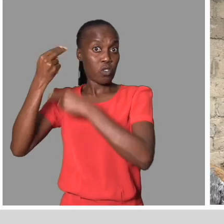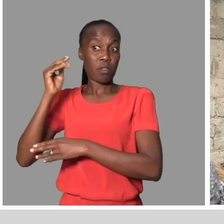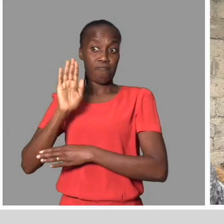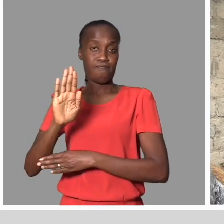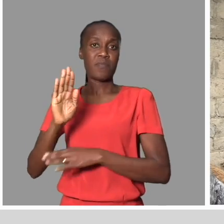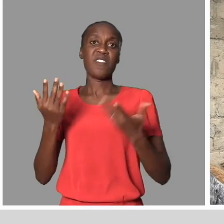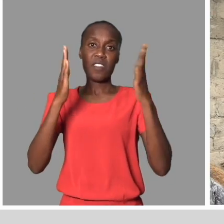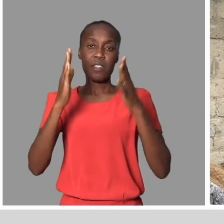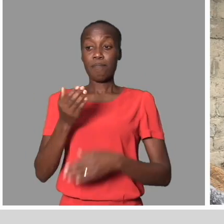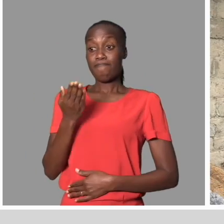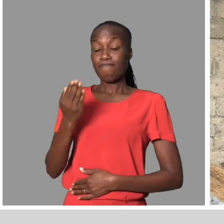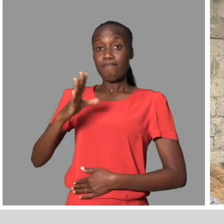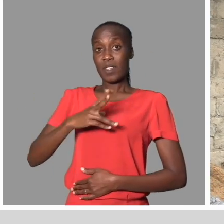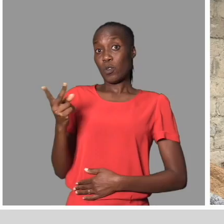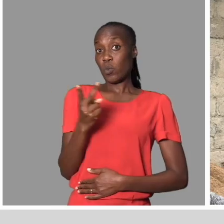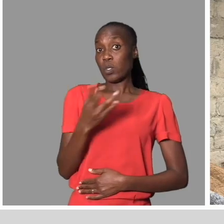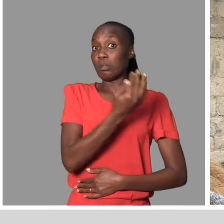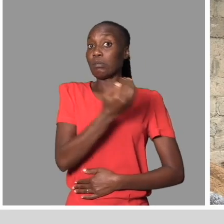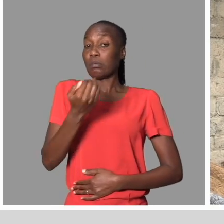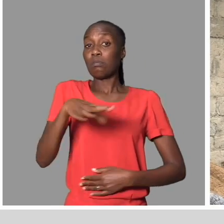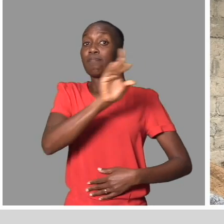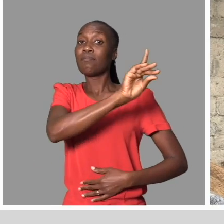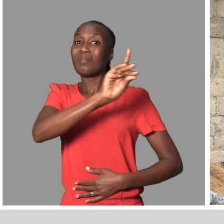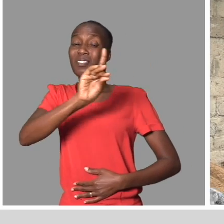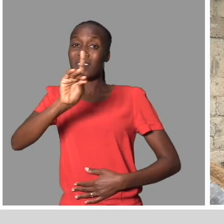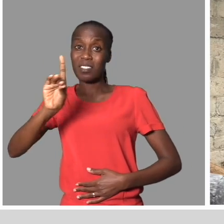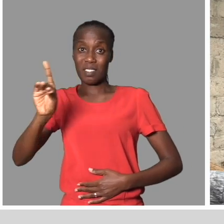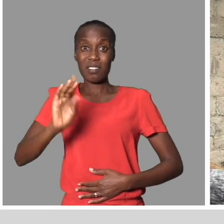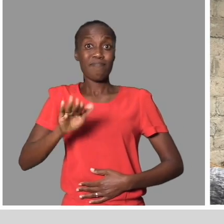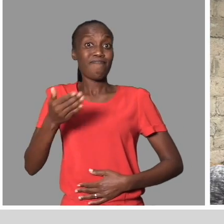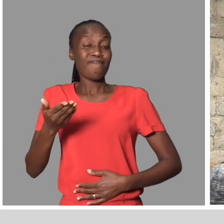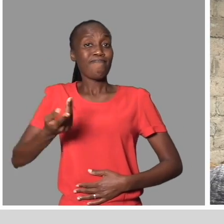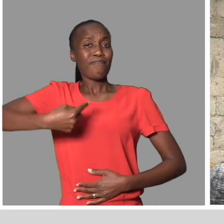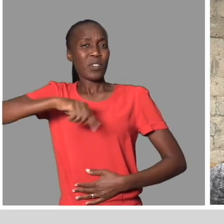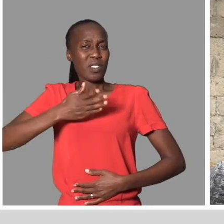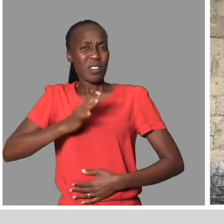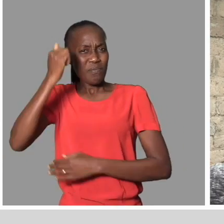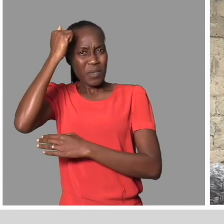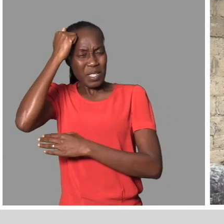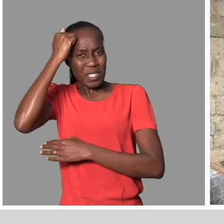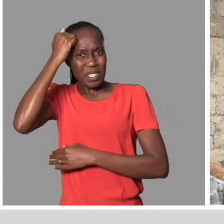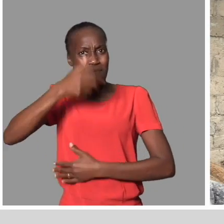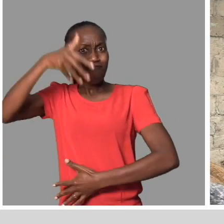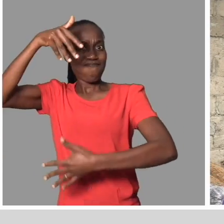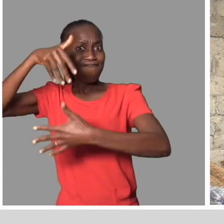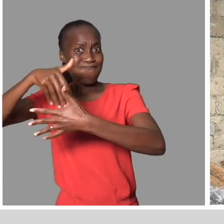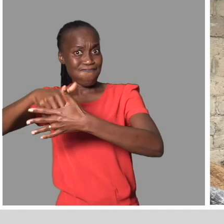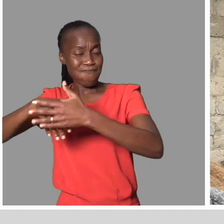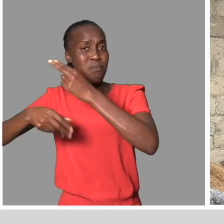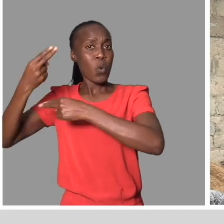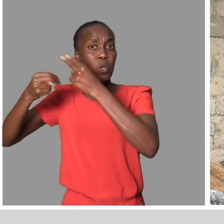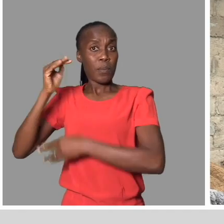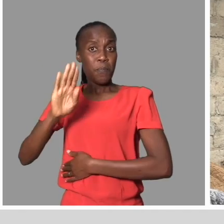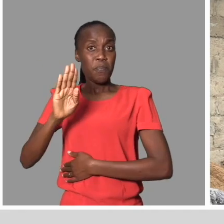Tem duas crianças com deficiência, então para nós é importante poder conhecer de perto essas histórias, porque é uma